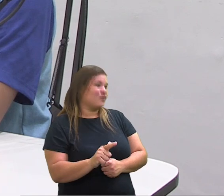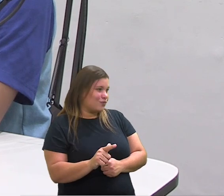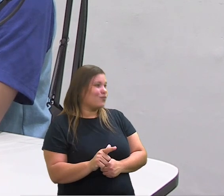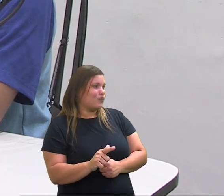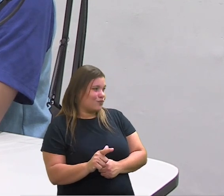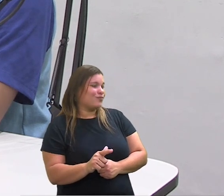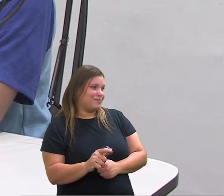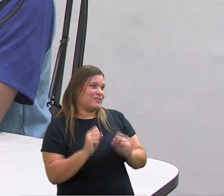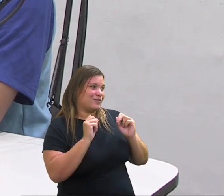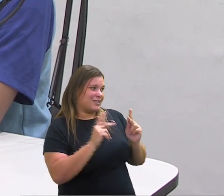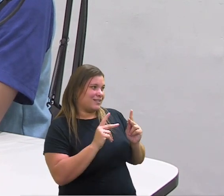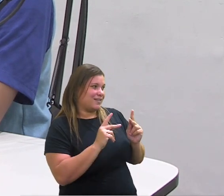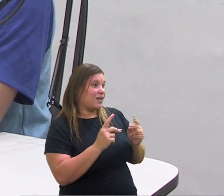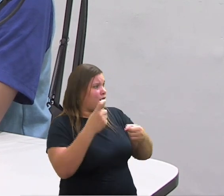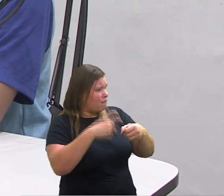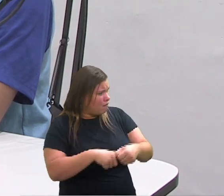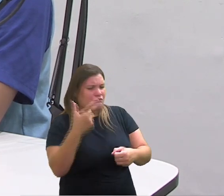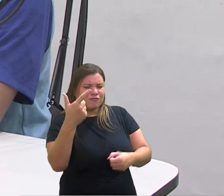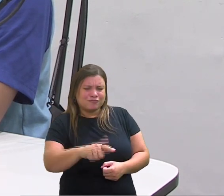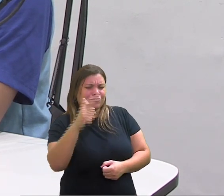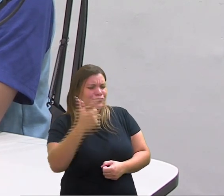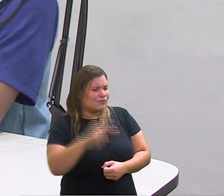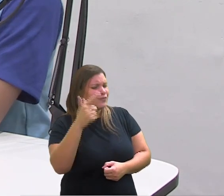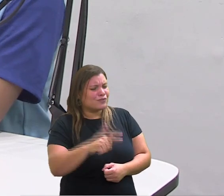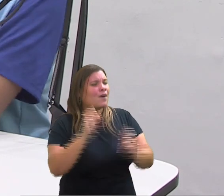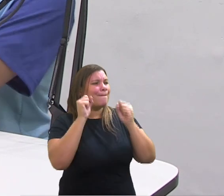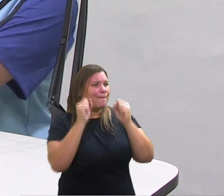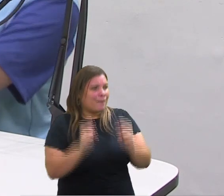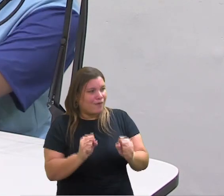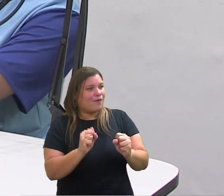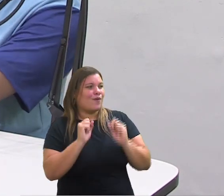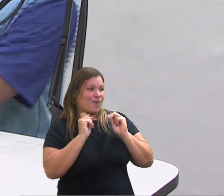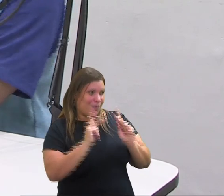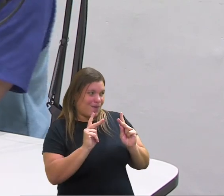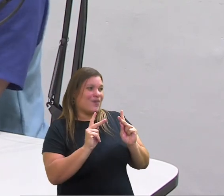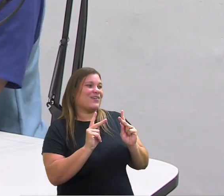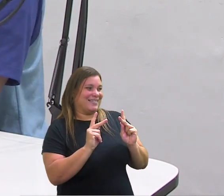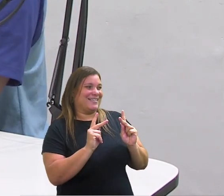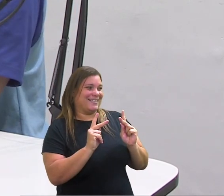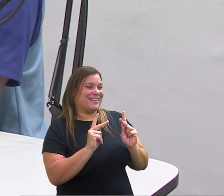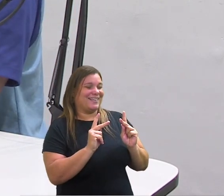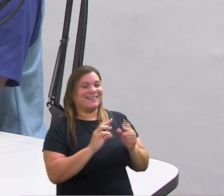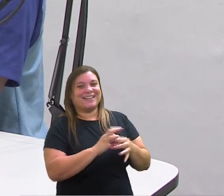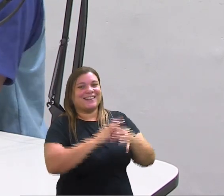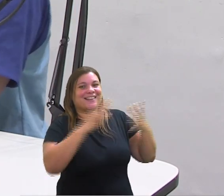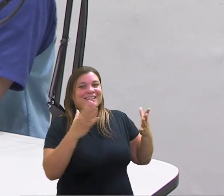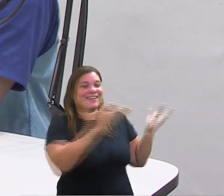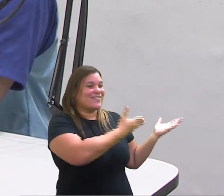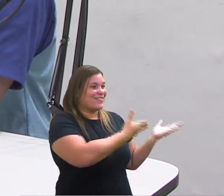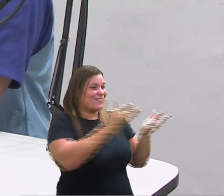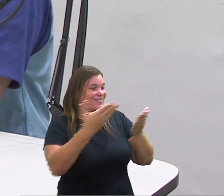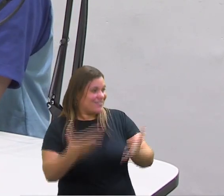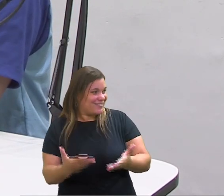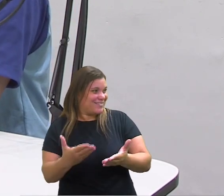brilhantemente o SMEDPod. Volte mais vezes, você sabe que é só falar que a gente está aqui com as portas abertas, que a TV Educação é a casa